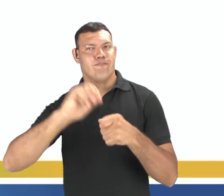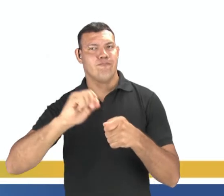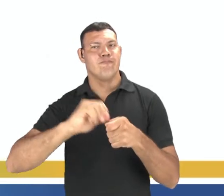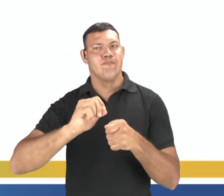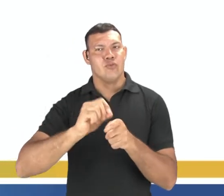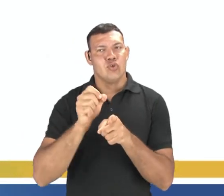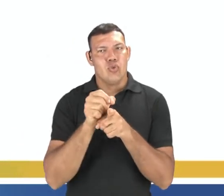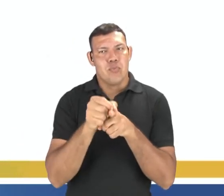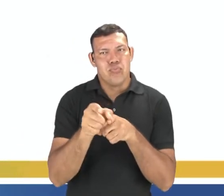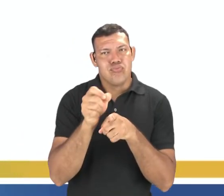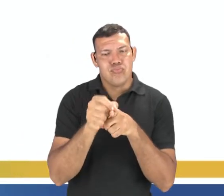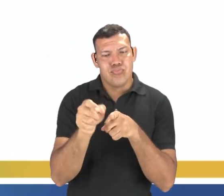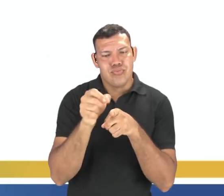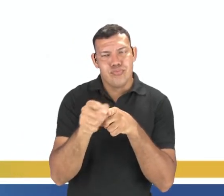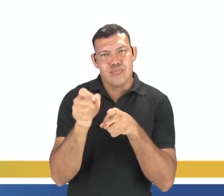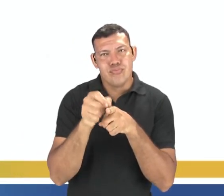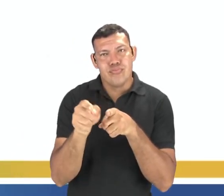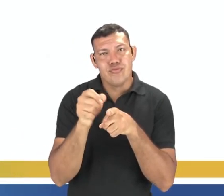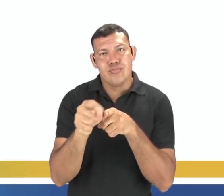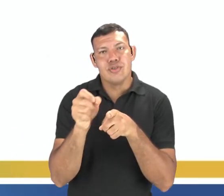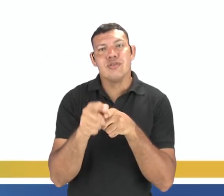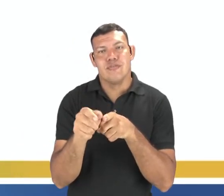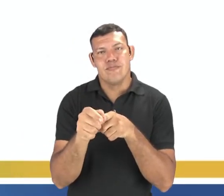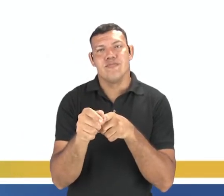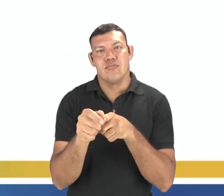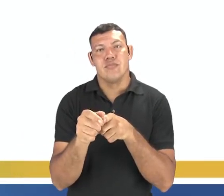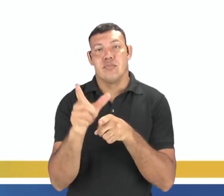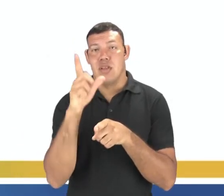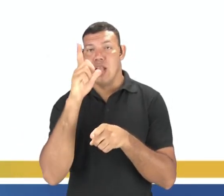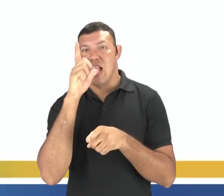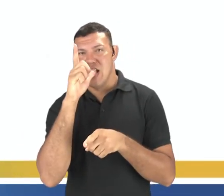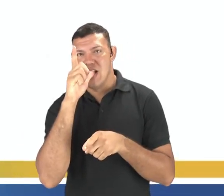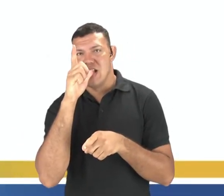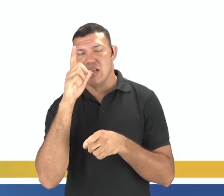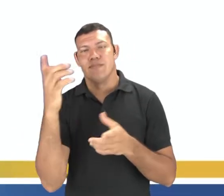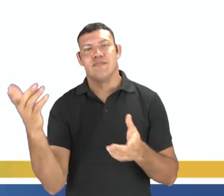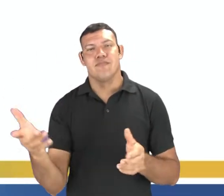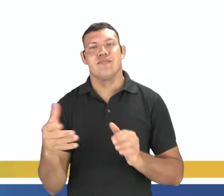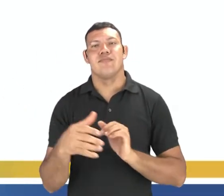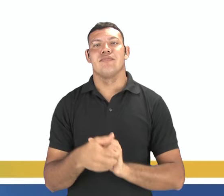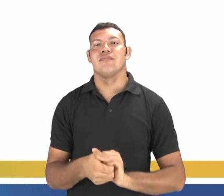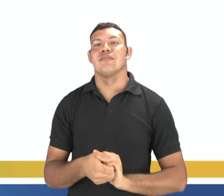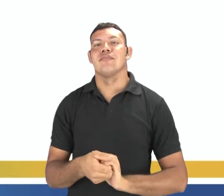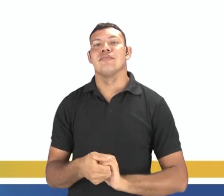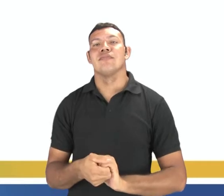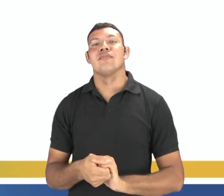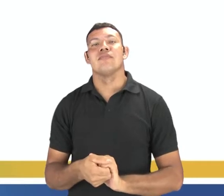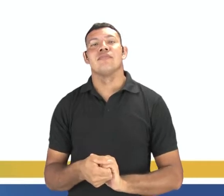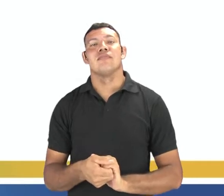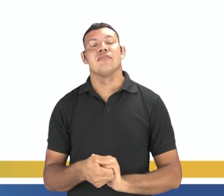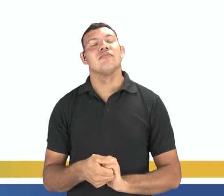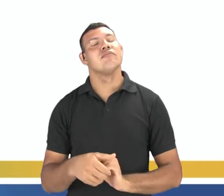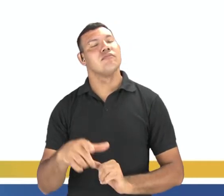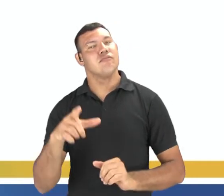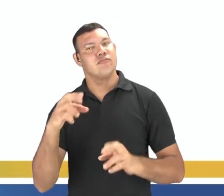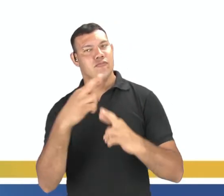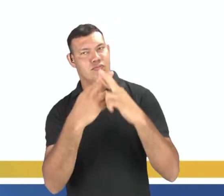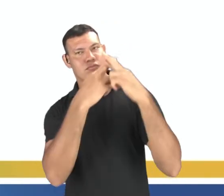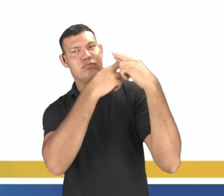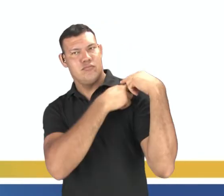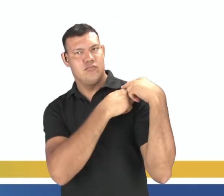e espermatozoides. Além disso, o pênis, órgão do sistema reprodutor, é responsável